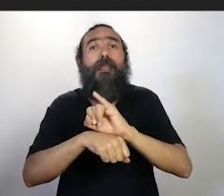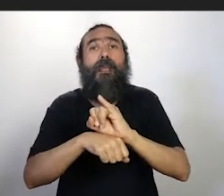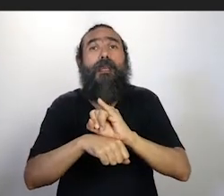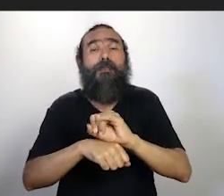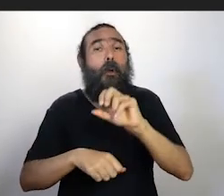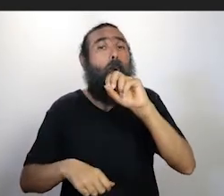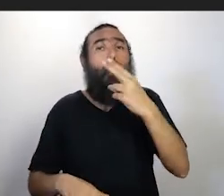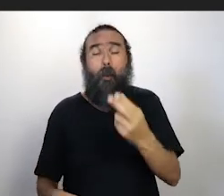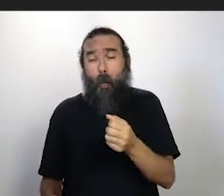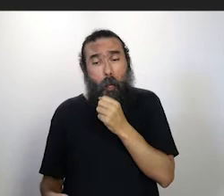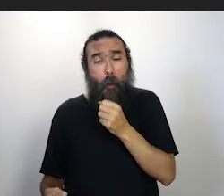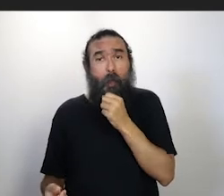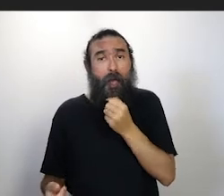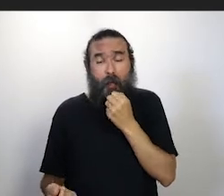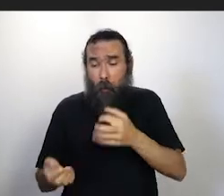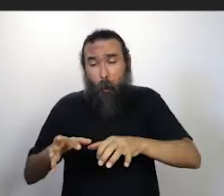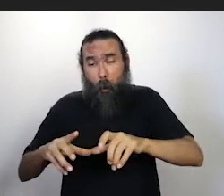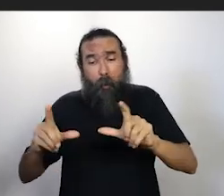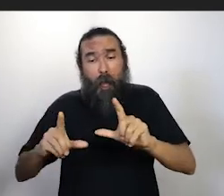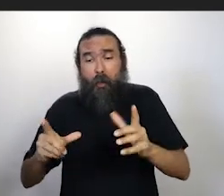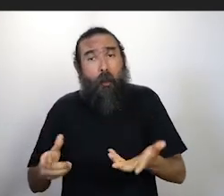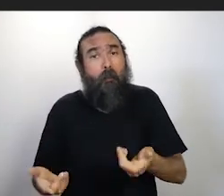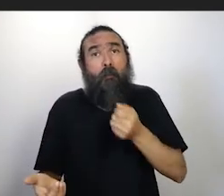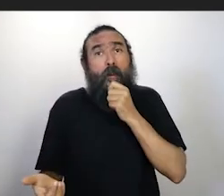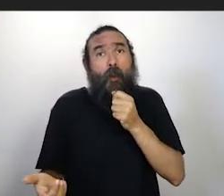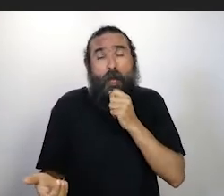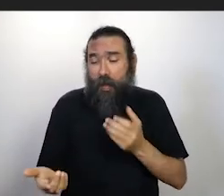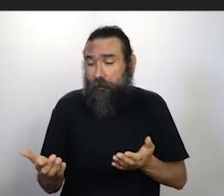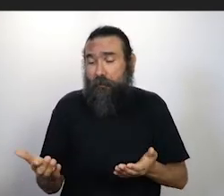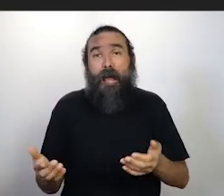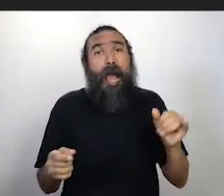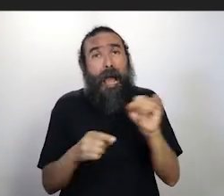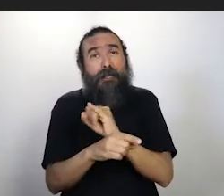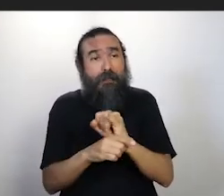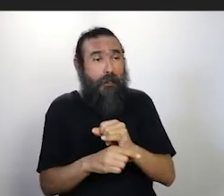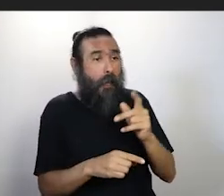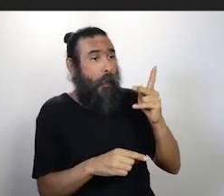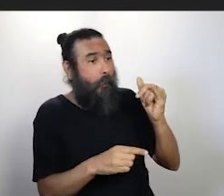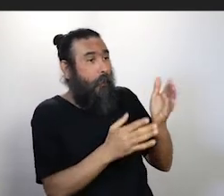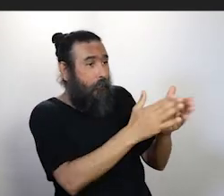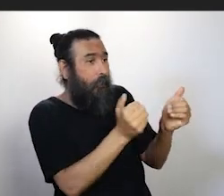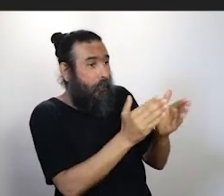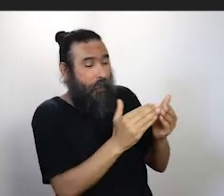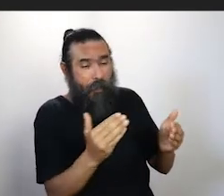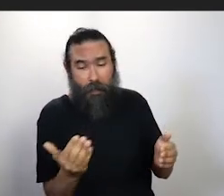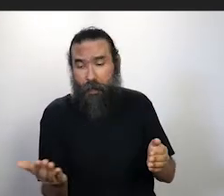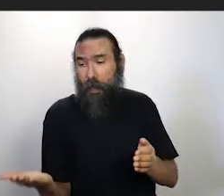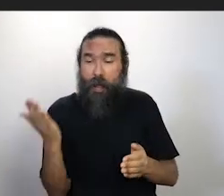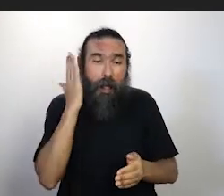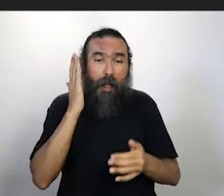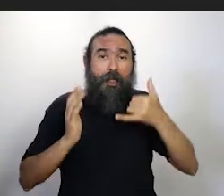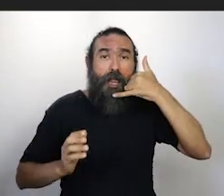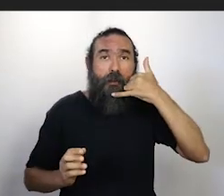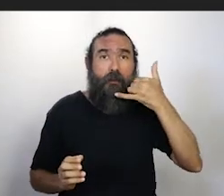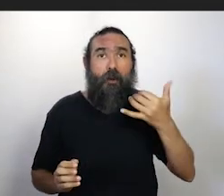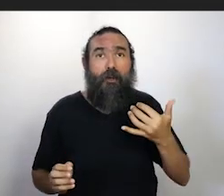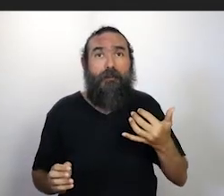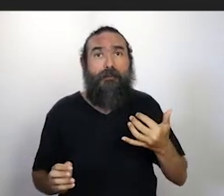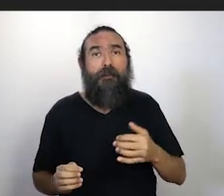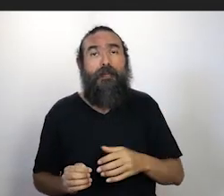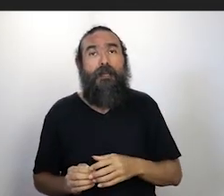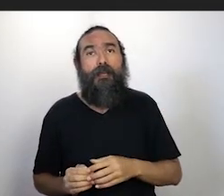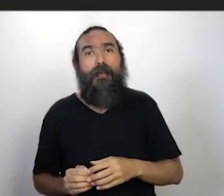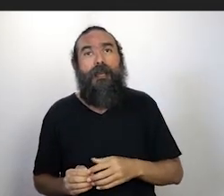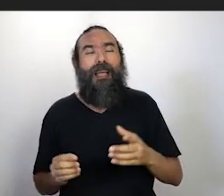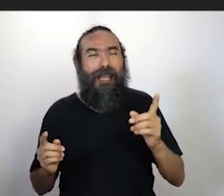o aparelho necessário para poder usar, muitas vezes usa o celular dos pais ou o computador do irmão. Essa é uma outra